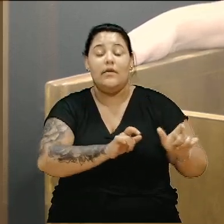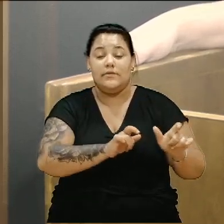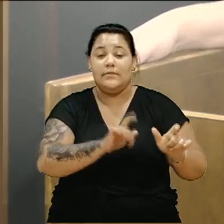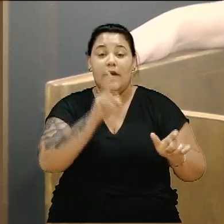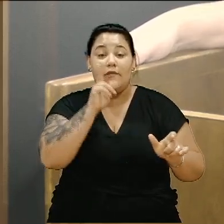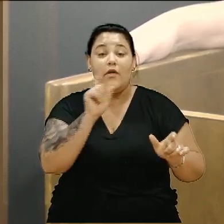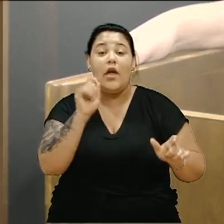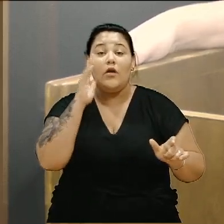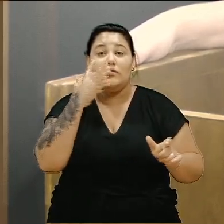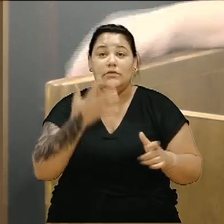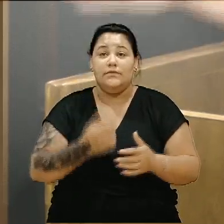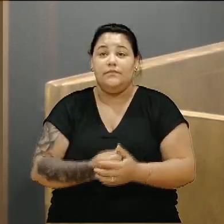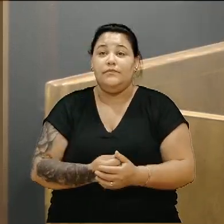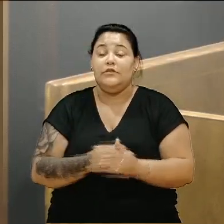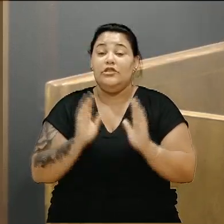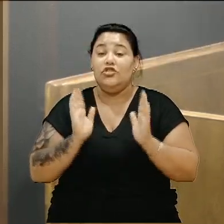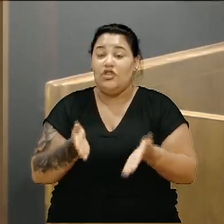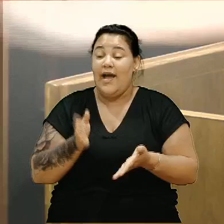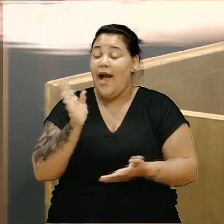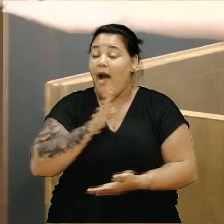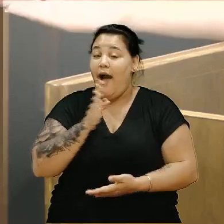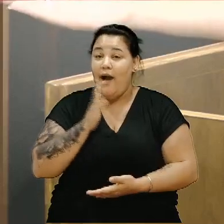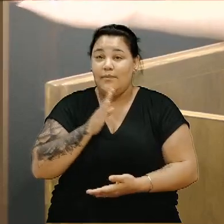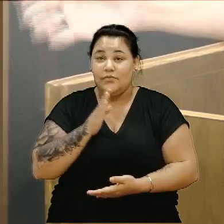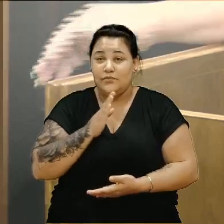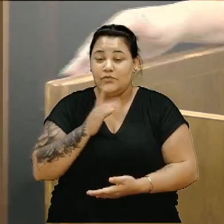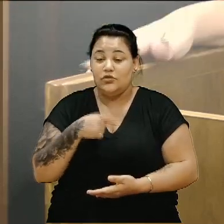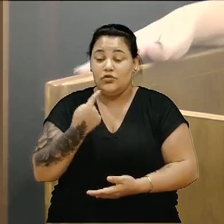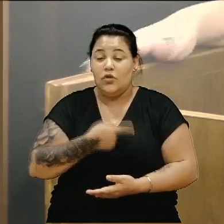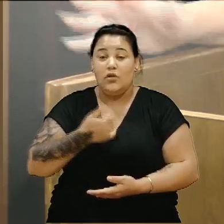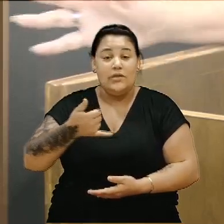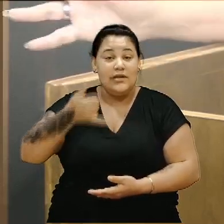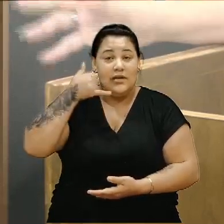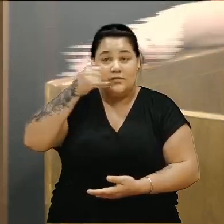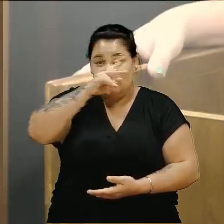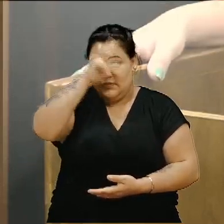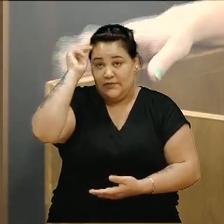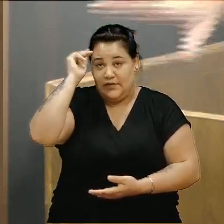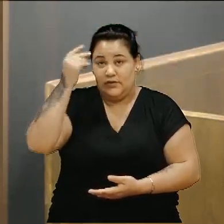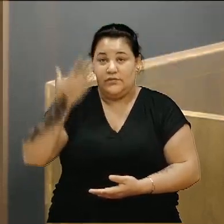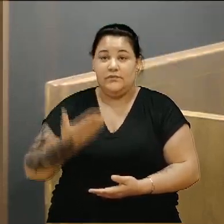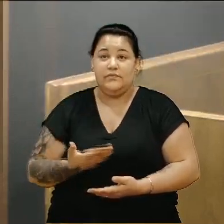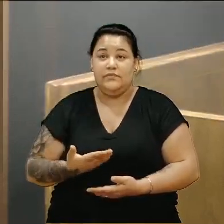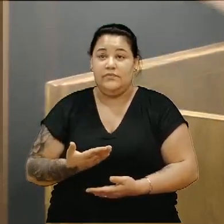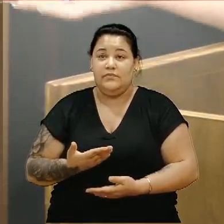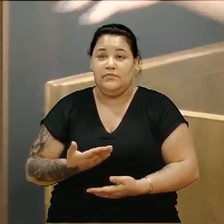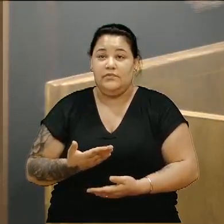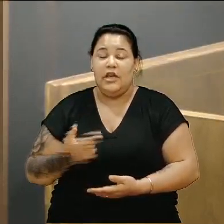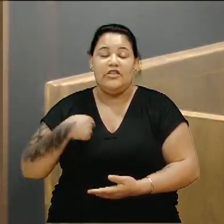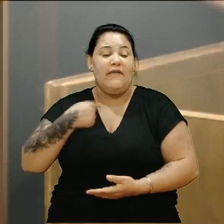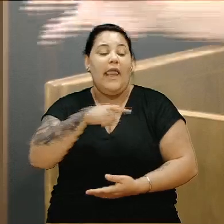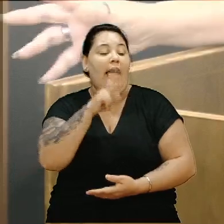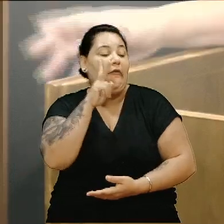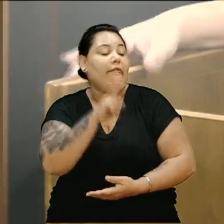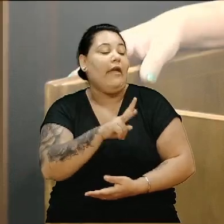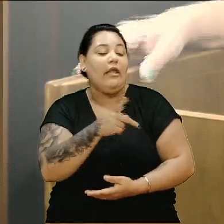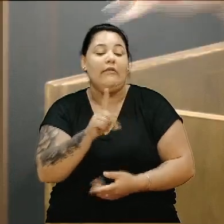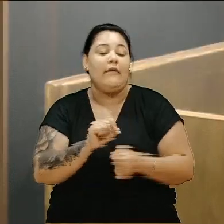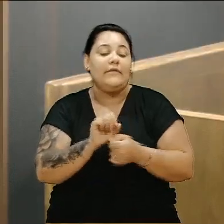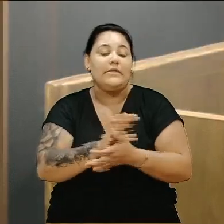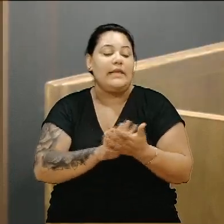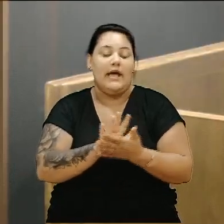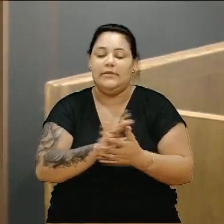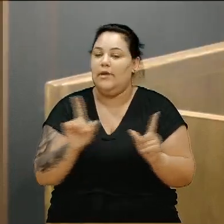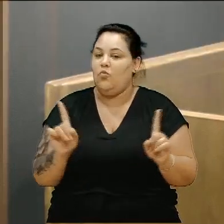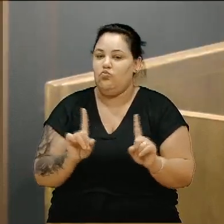de imediato, tanto de lá a gente ligou para o prefeito, a gente não foi só, a gente só vai lá ver e não vai fazer nada, né?